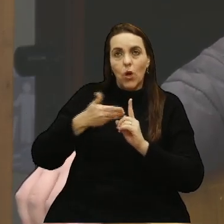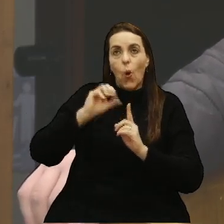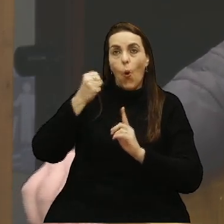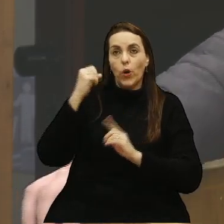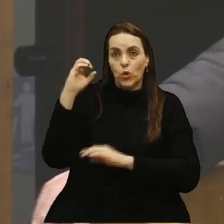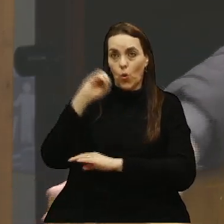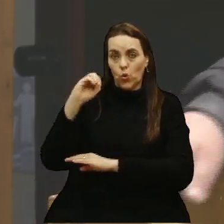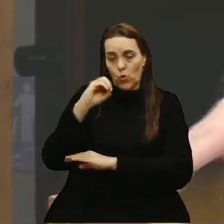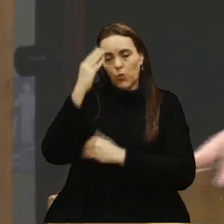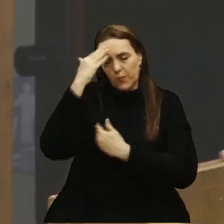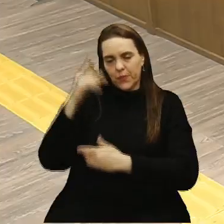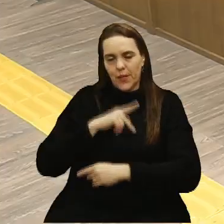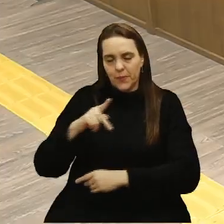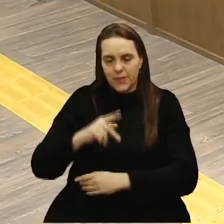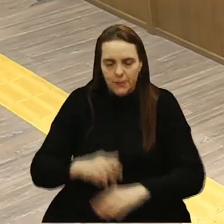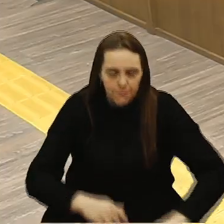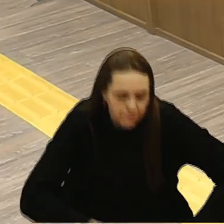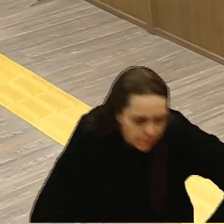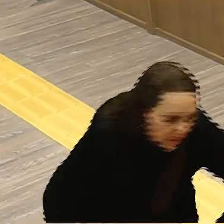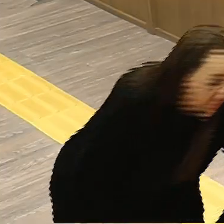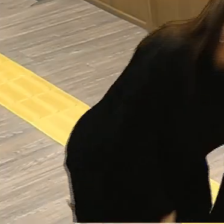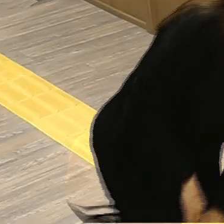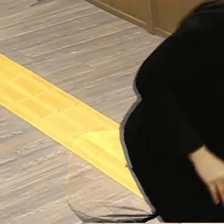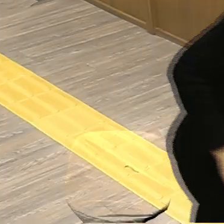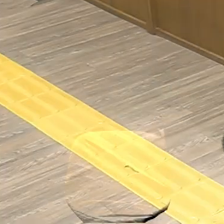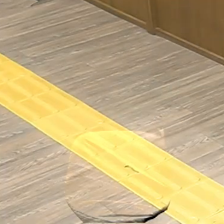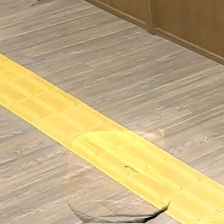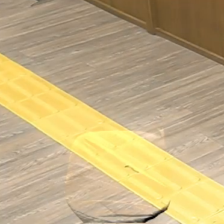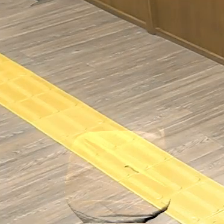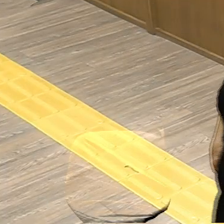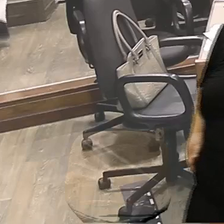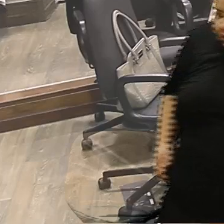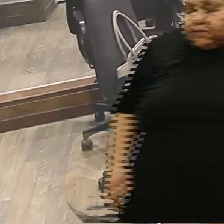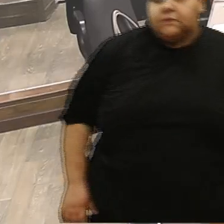Era isso, presidente. Muito obrigado. Obrigado, vereador Caleb. Com a palavra, vereador Capitão